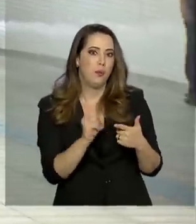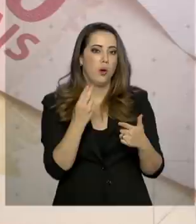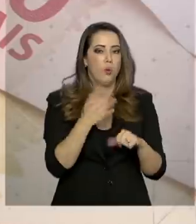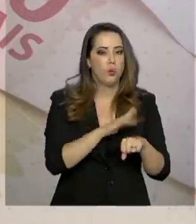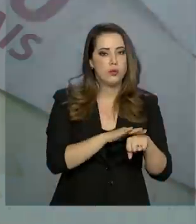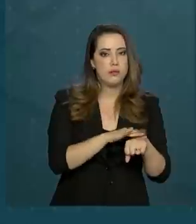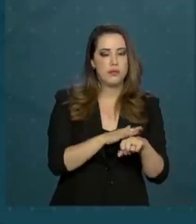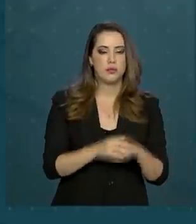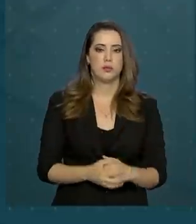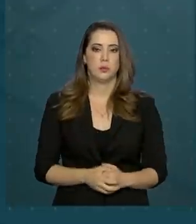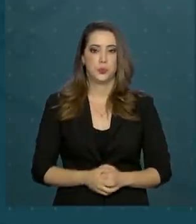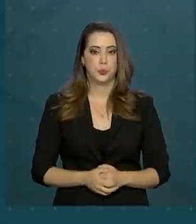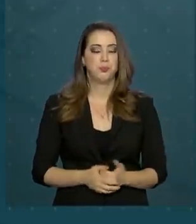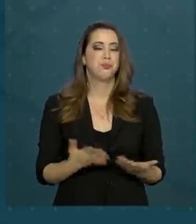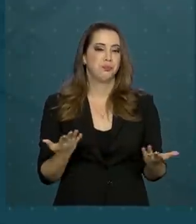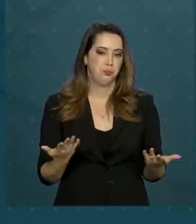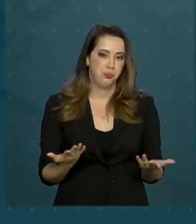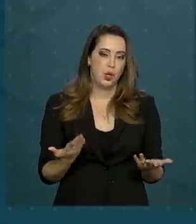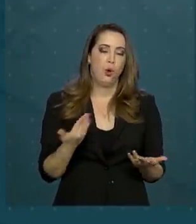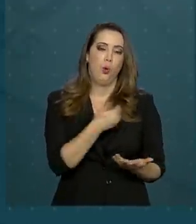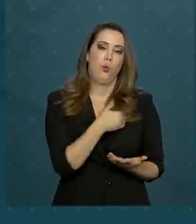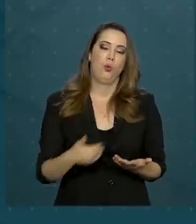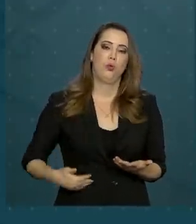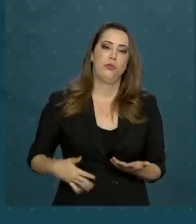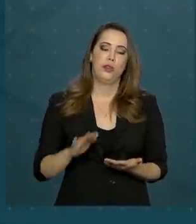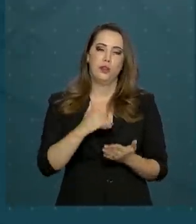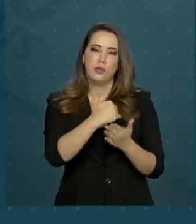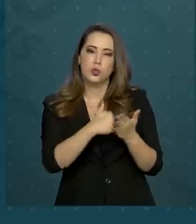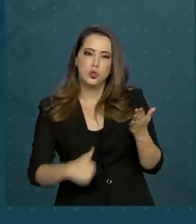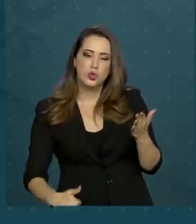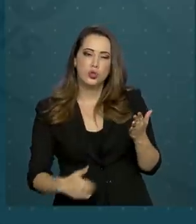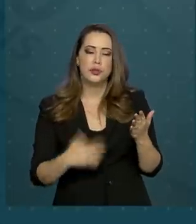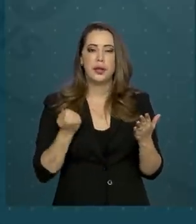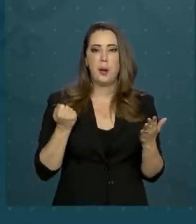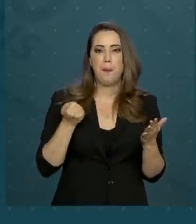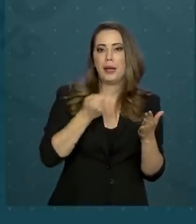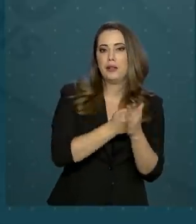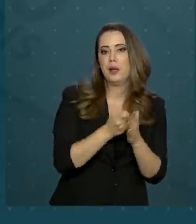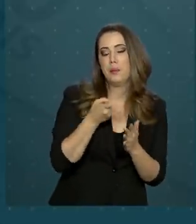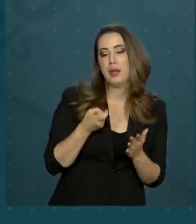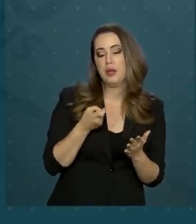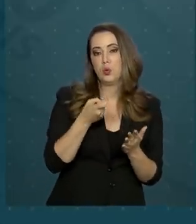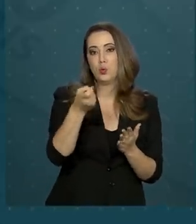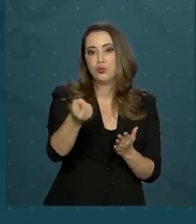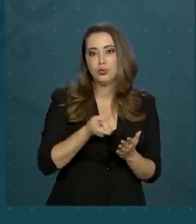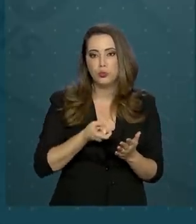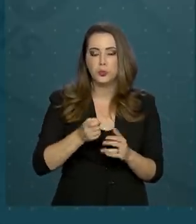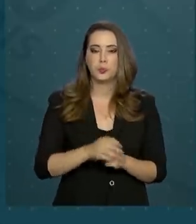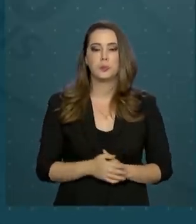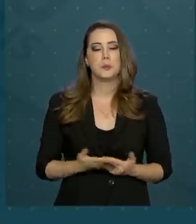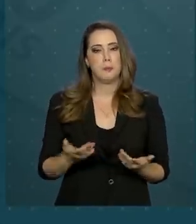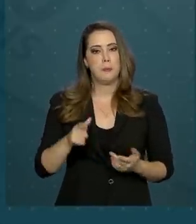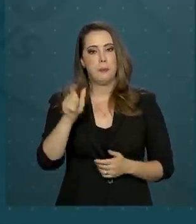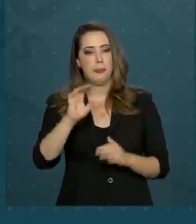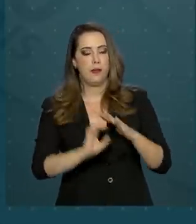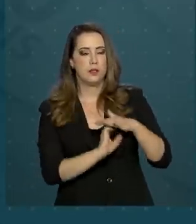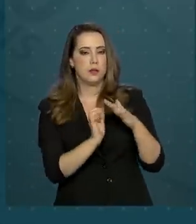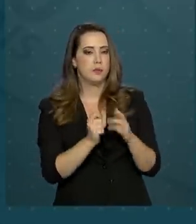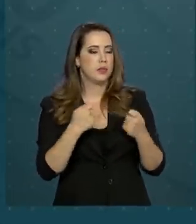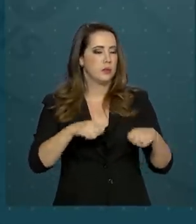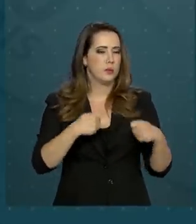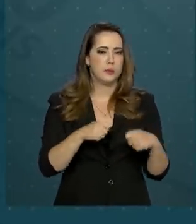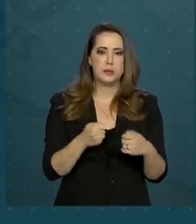doença. Para isso, o governo vai retirar ou reduzir algumas obrigações da folha de pagamento. Os empregadores não